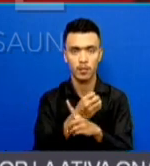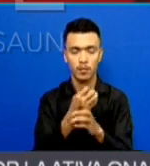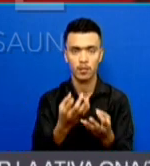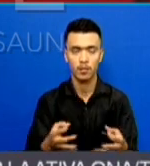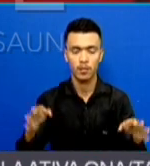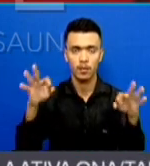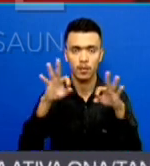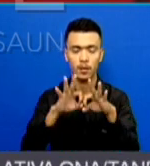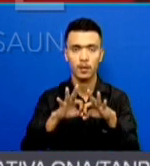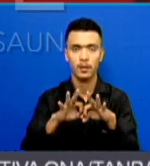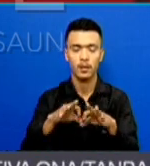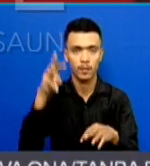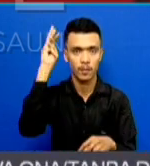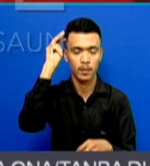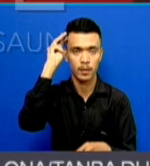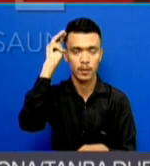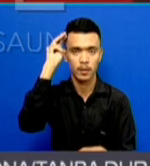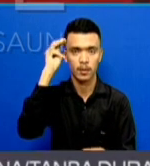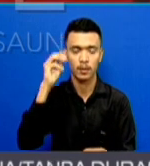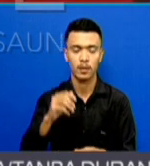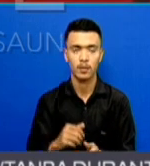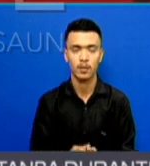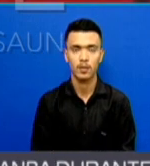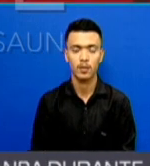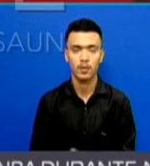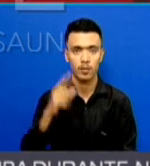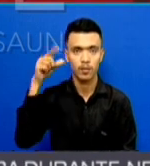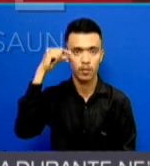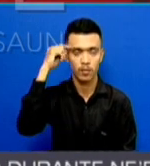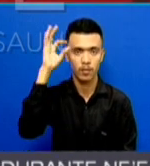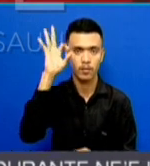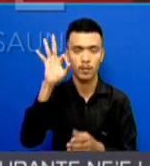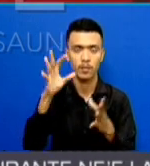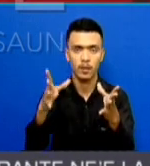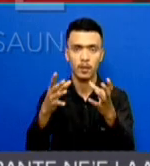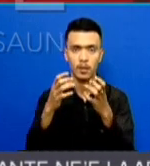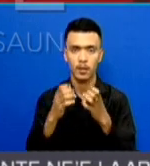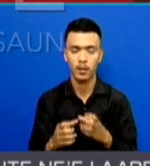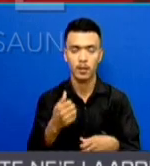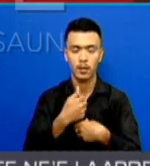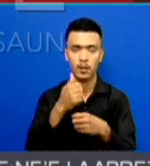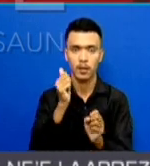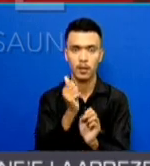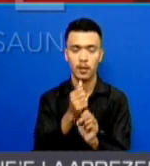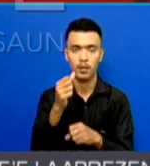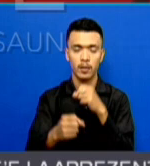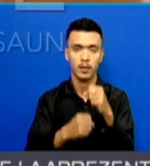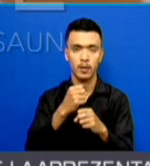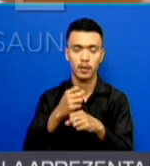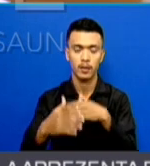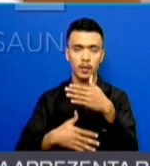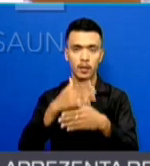principais centrais nebe maka ministério faz parte do nono governo nene caraca atua tinzi ia tina lima